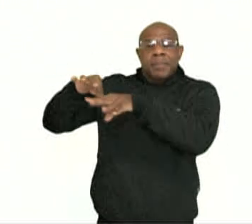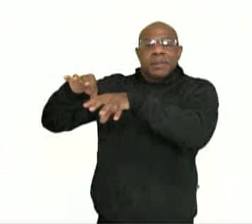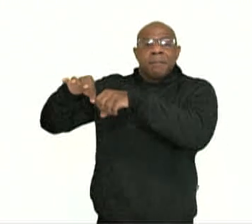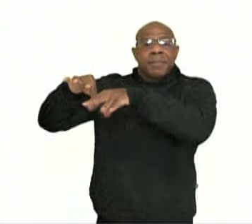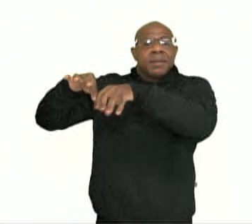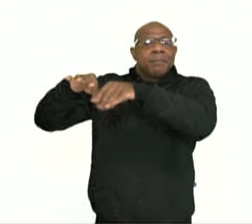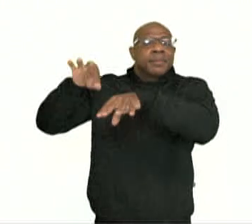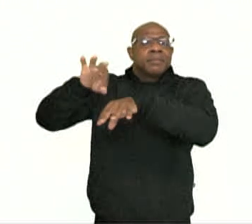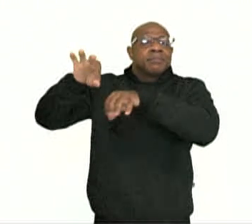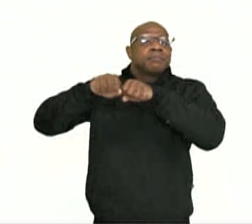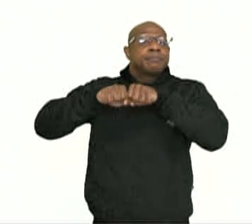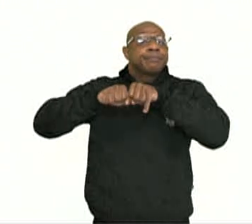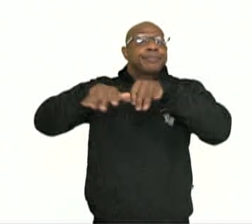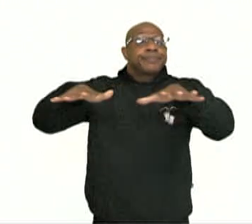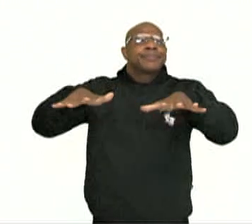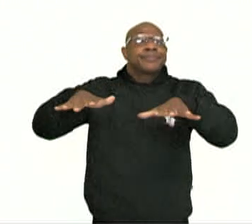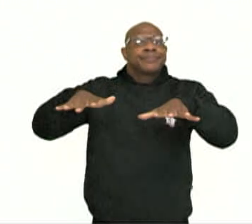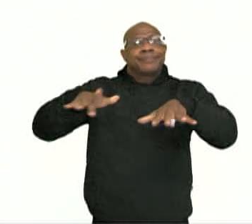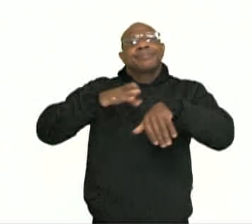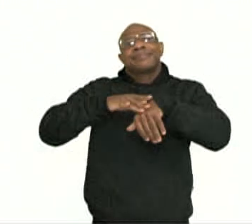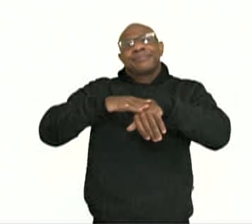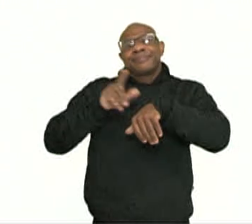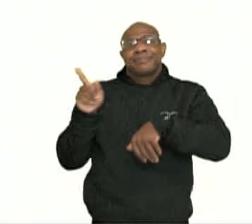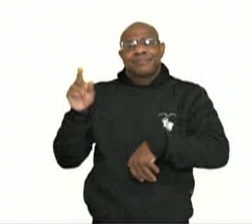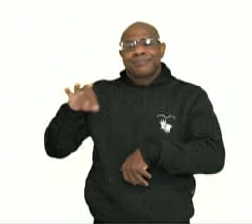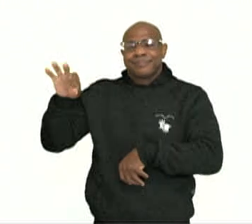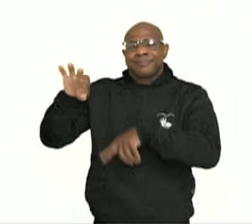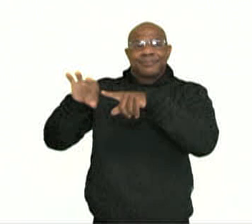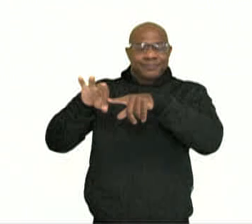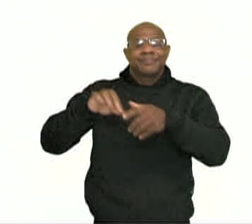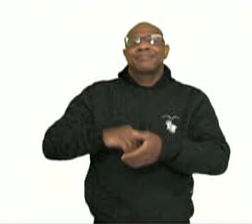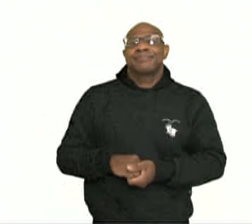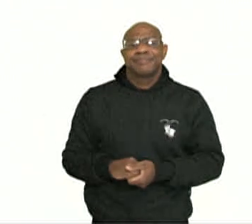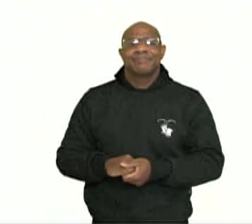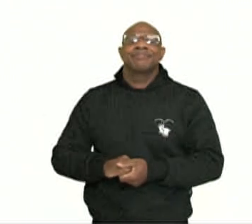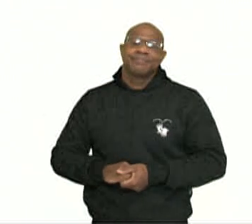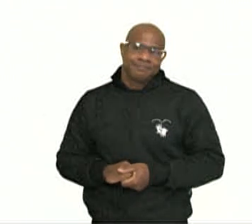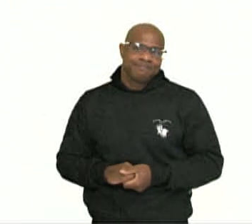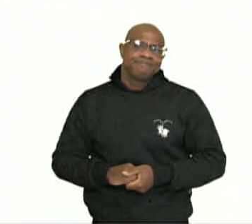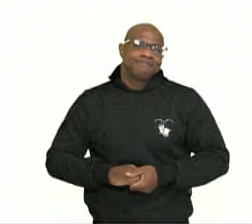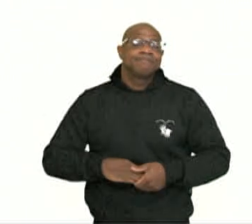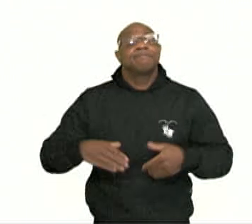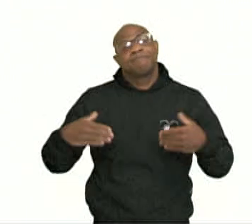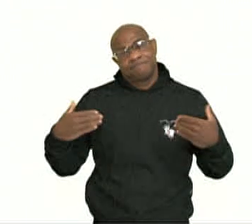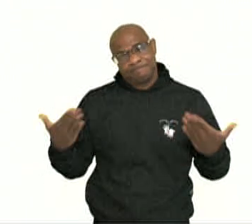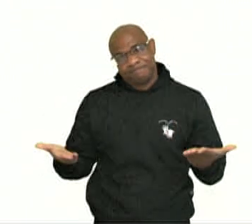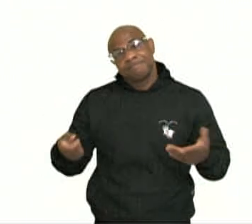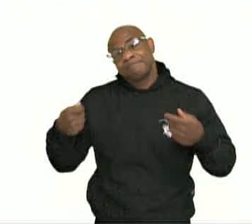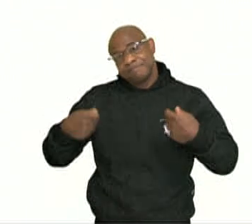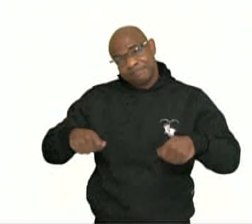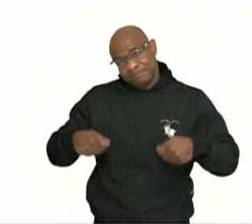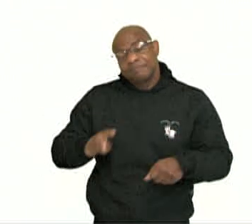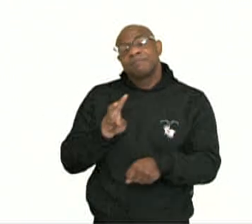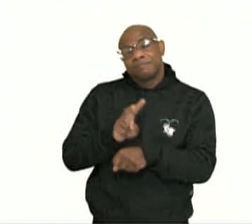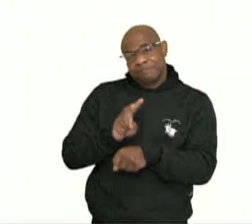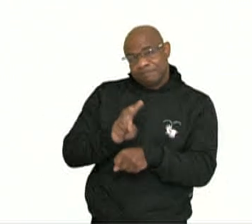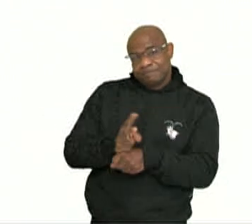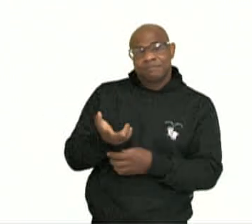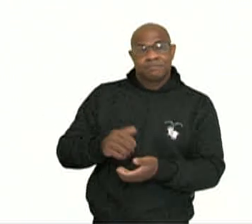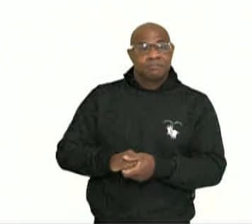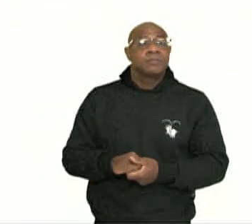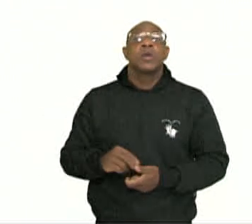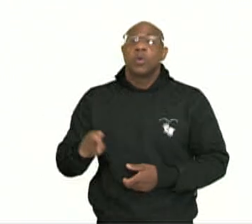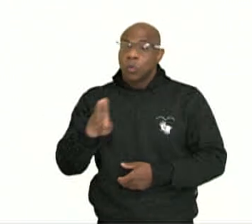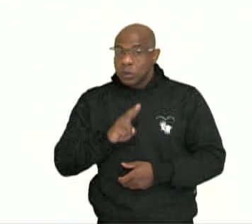pessoa contaminada, picando aquela que não está contaminada e, infelizmente, acometendo ela com a doença. Então, usando